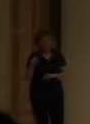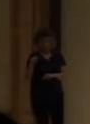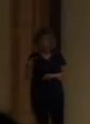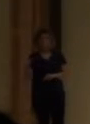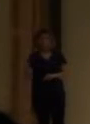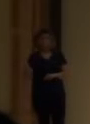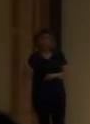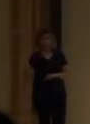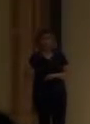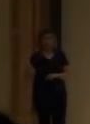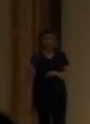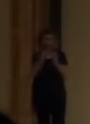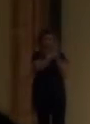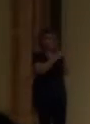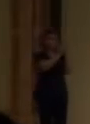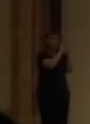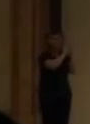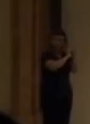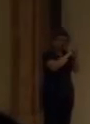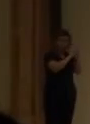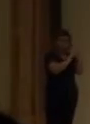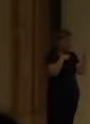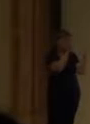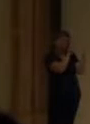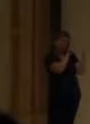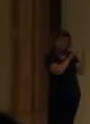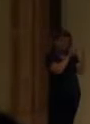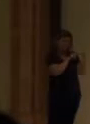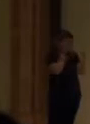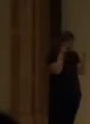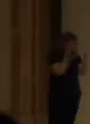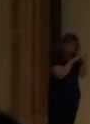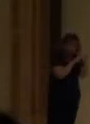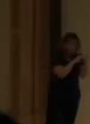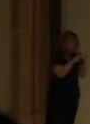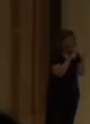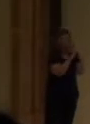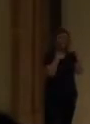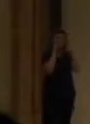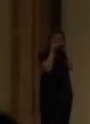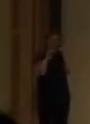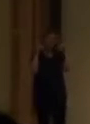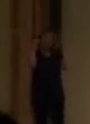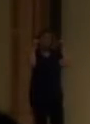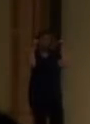deixou-nos um texto que hoje nós vemos esse texto como um texto feliz. Parece ainda que estávamos na idade